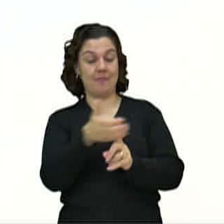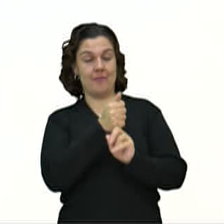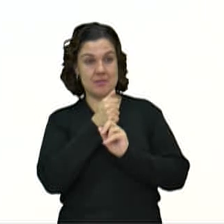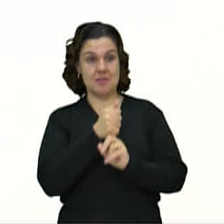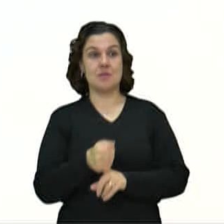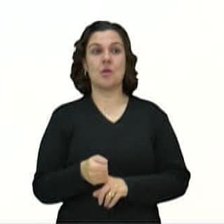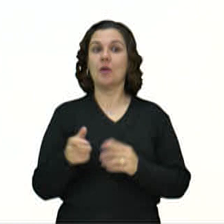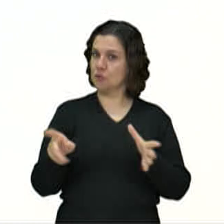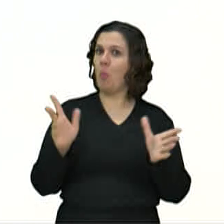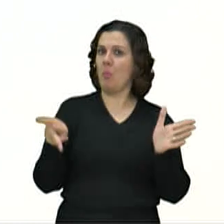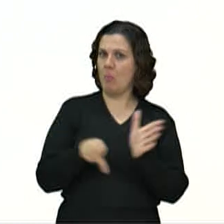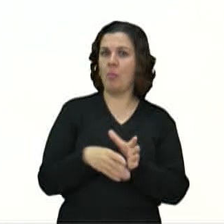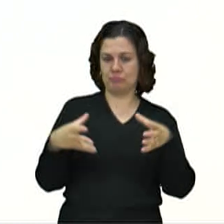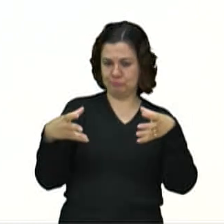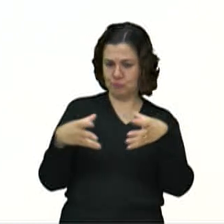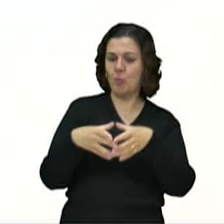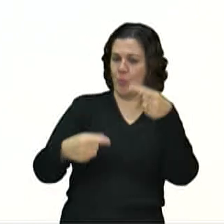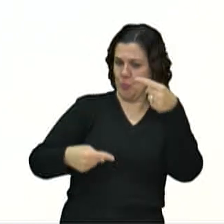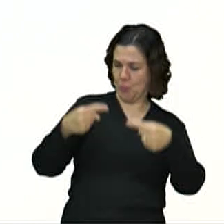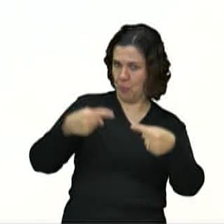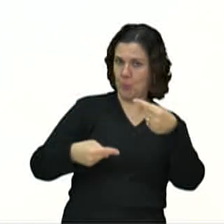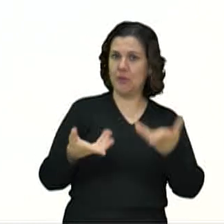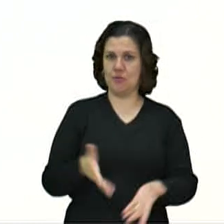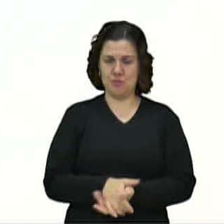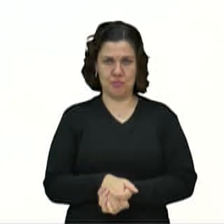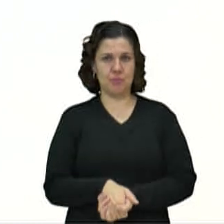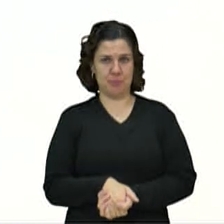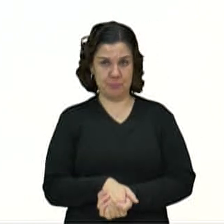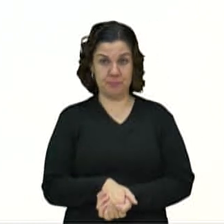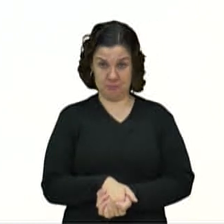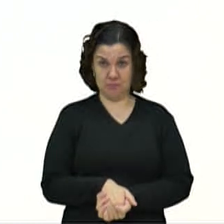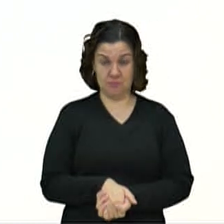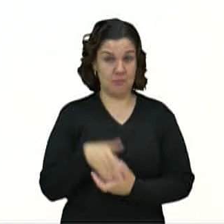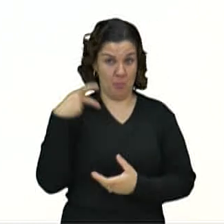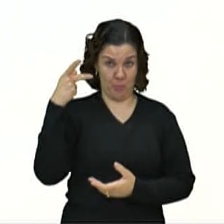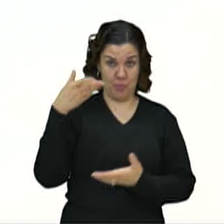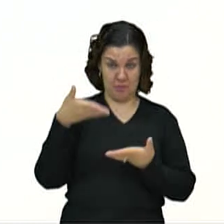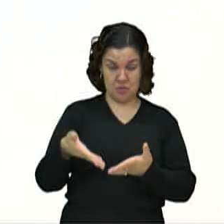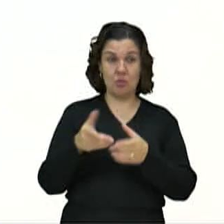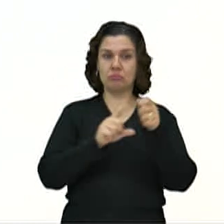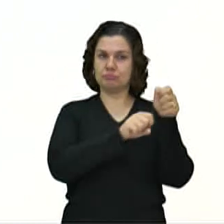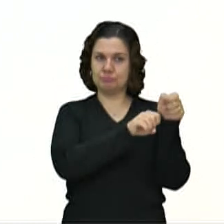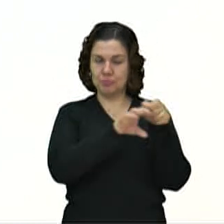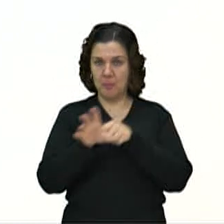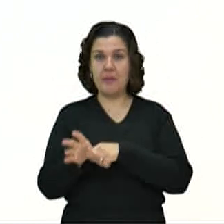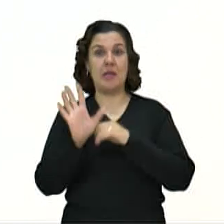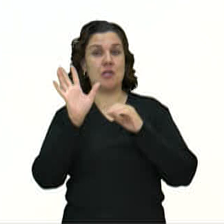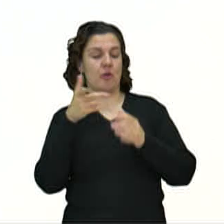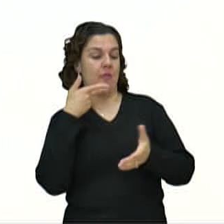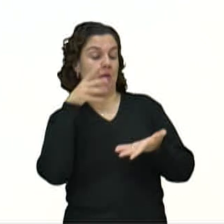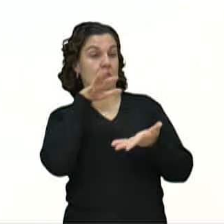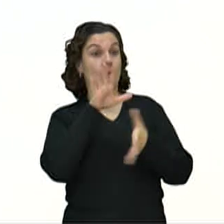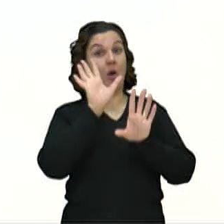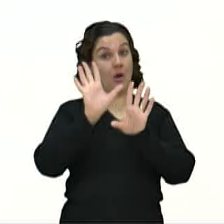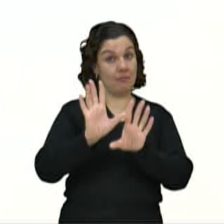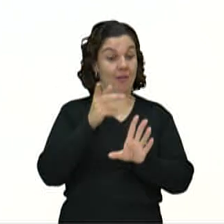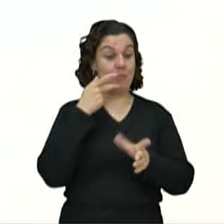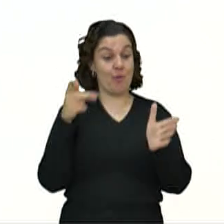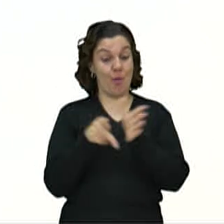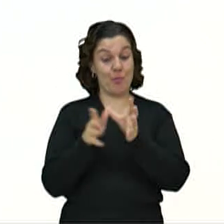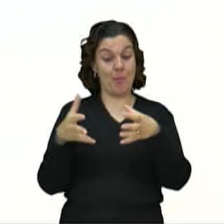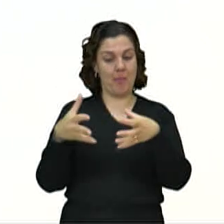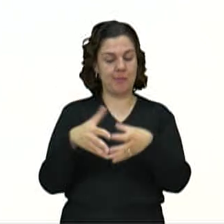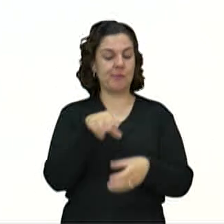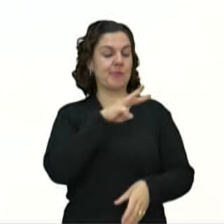virou partido político mesmo esse movimento fascista. Em poucos meses, já contava, segundo o partido,